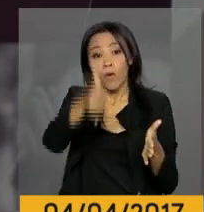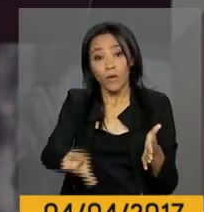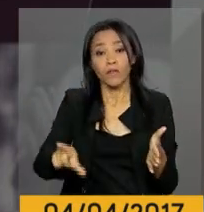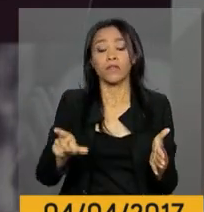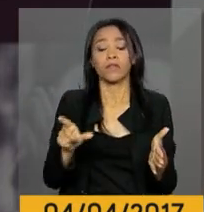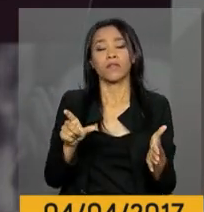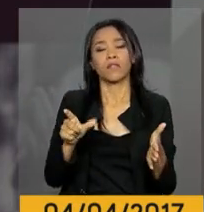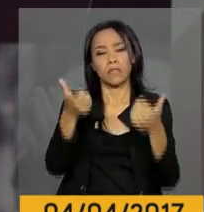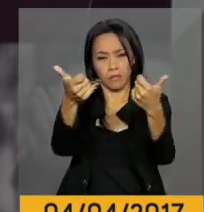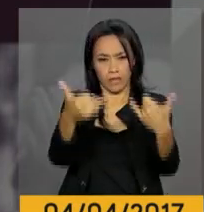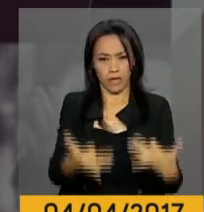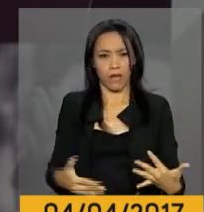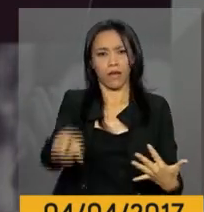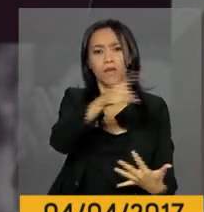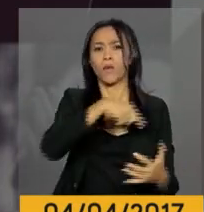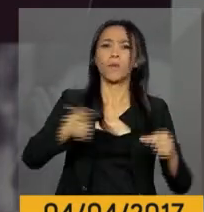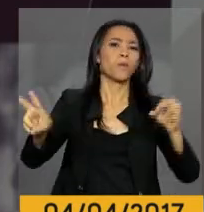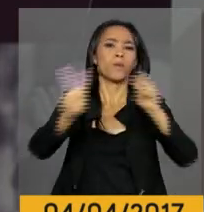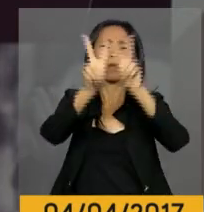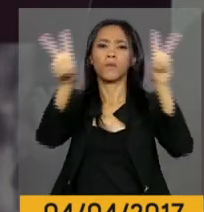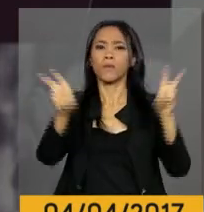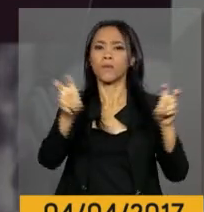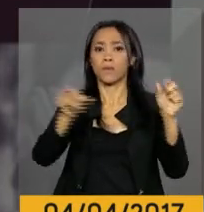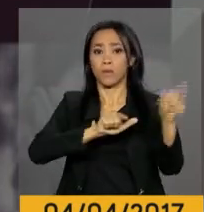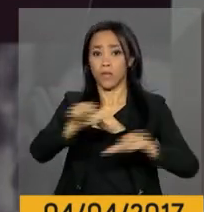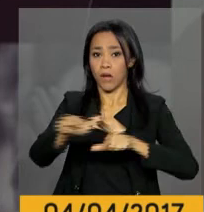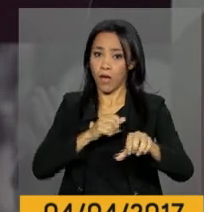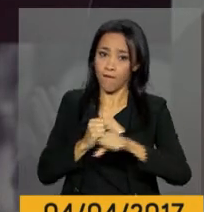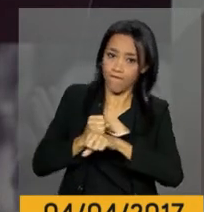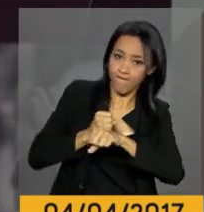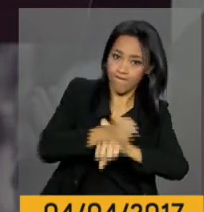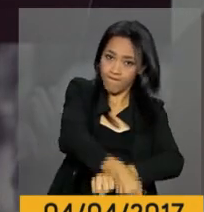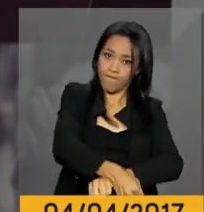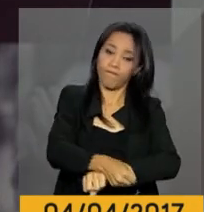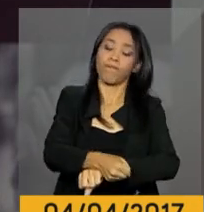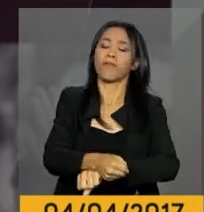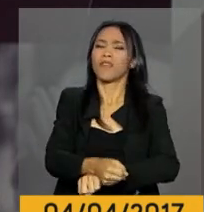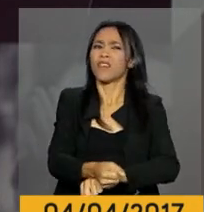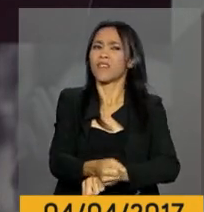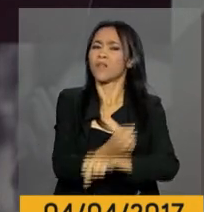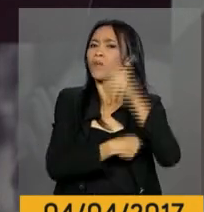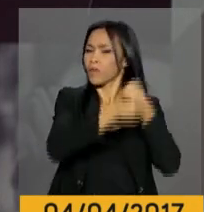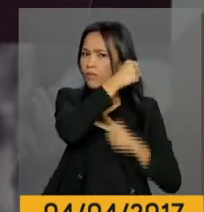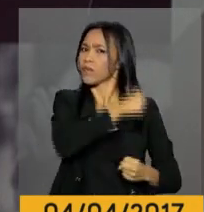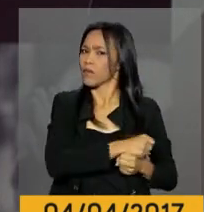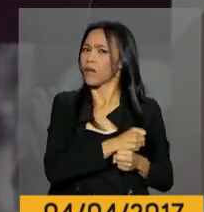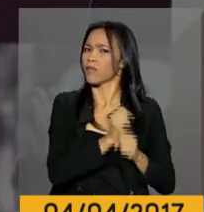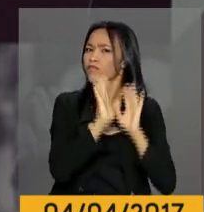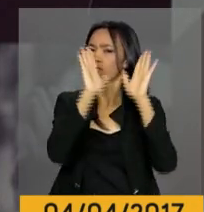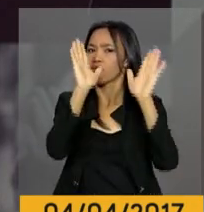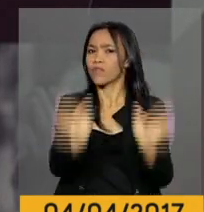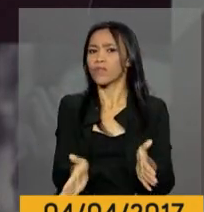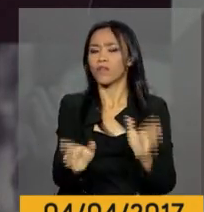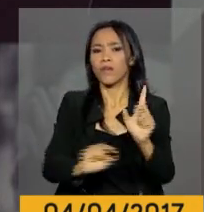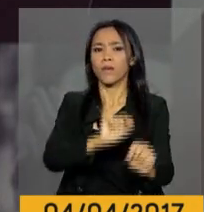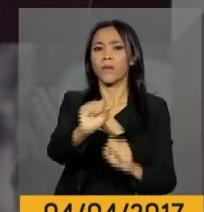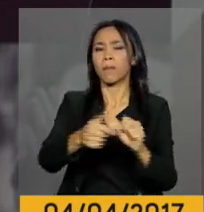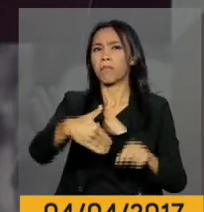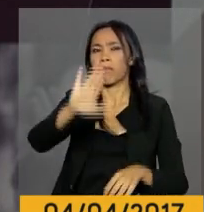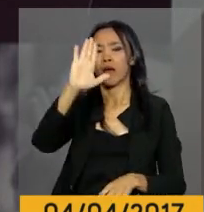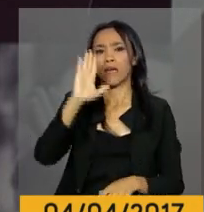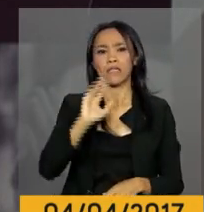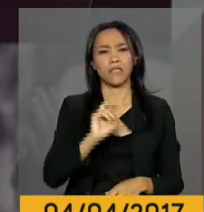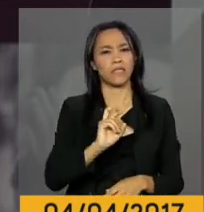palavras sobre o trabalho infantil. Apenas no ano passado, foram realizadas mais